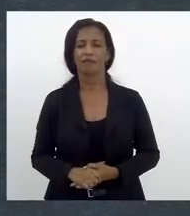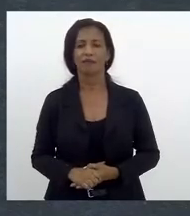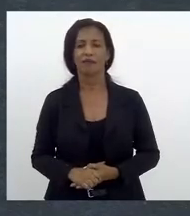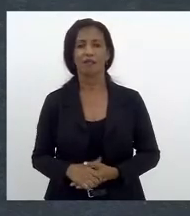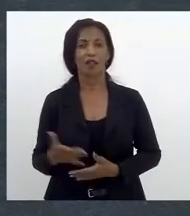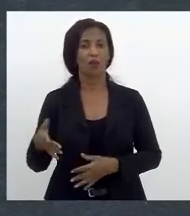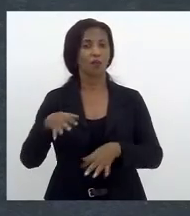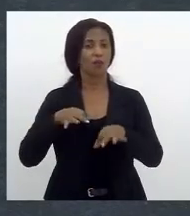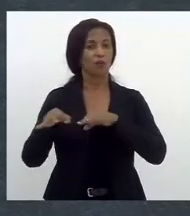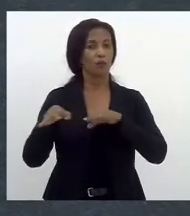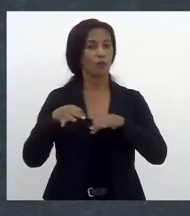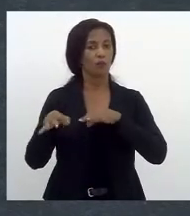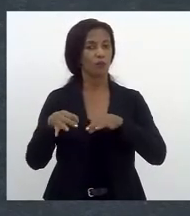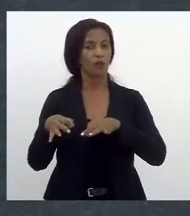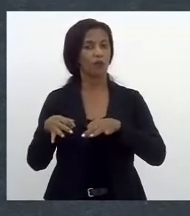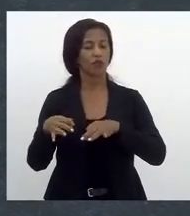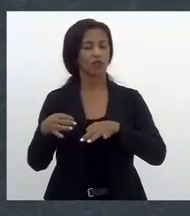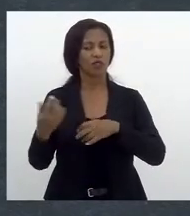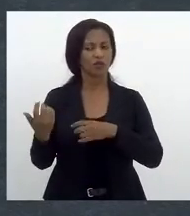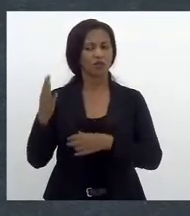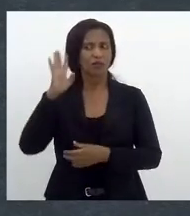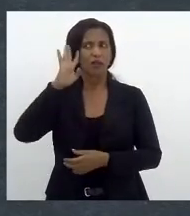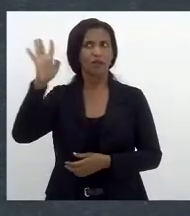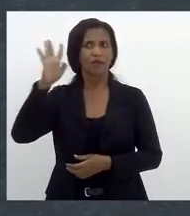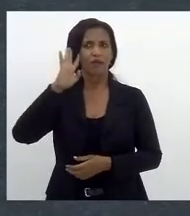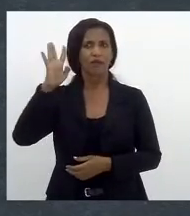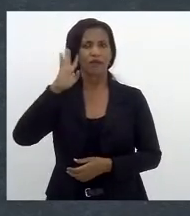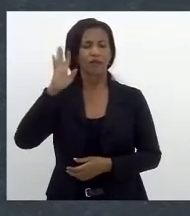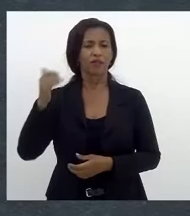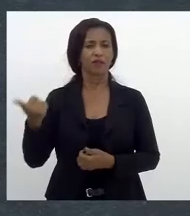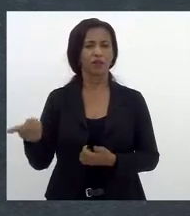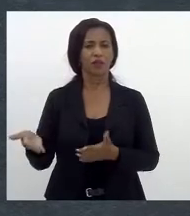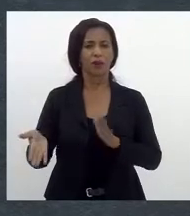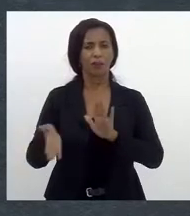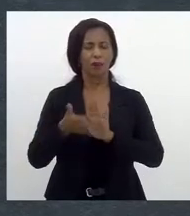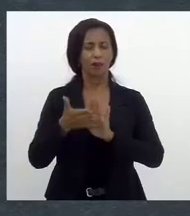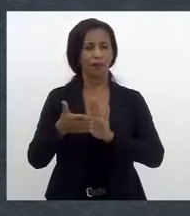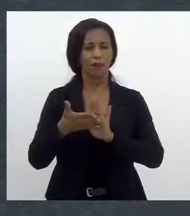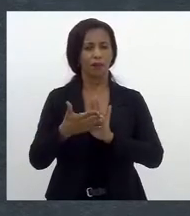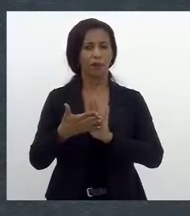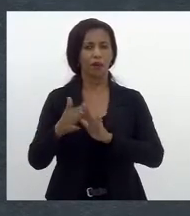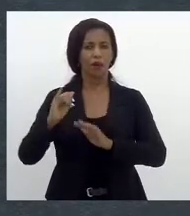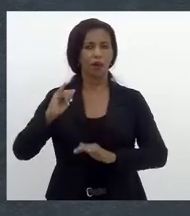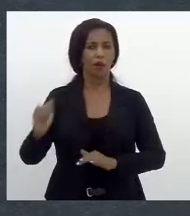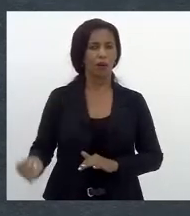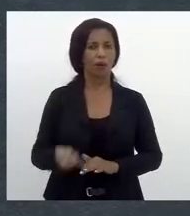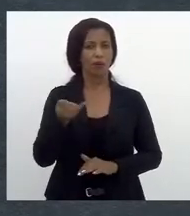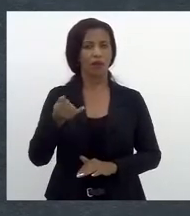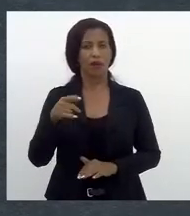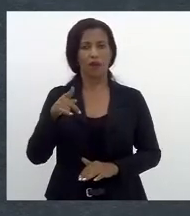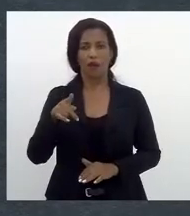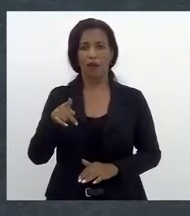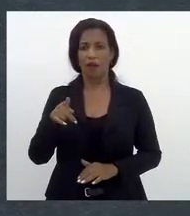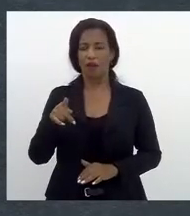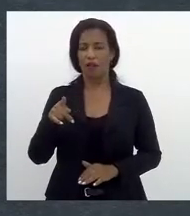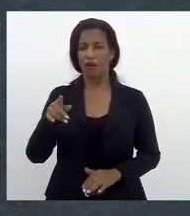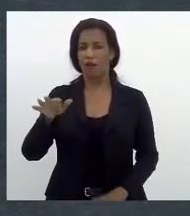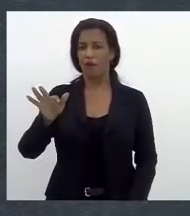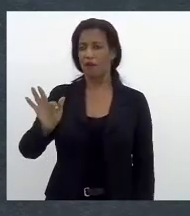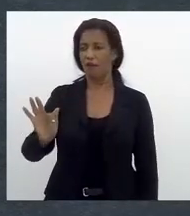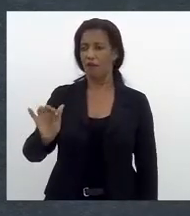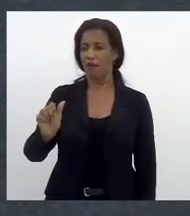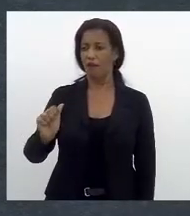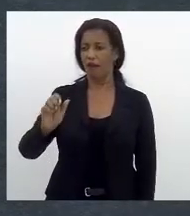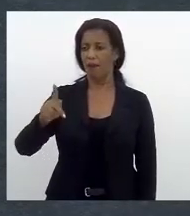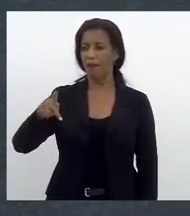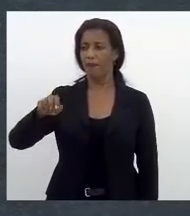é um projeto que suscita reflexões sobre as próprias, digamos, oportunidades que a FAPERJ, nossa agência de fomento à pesquisa,